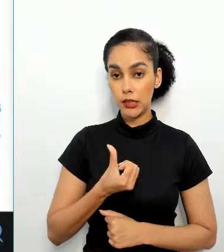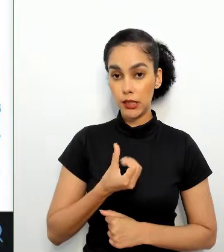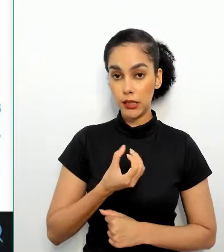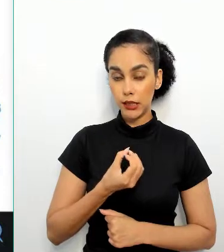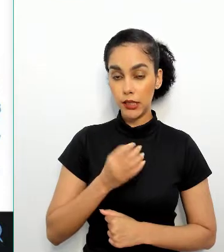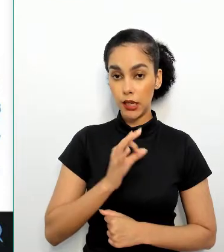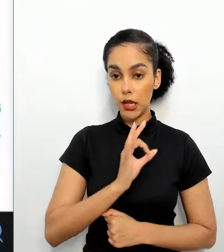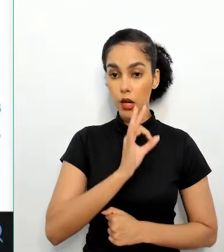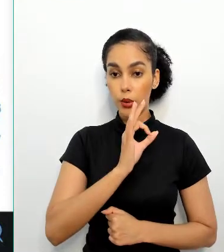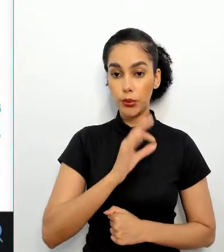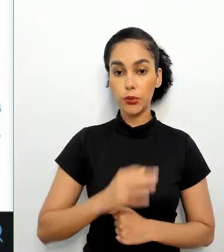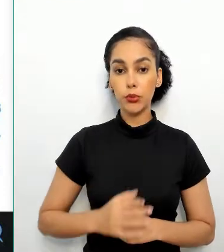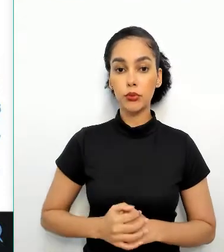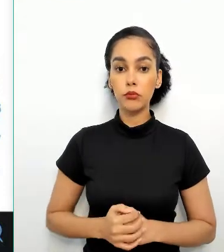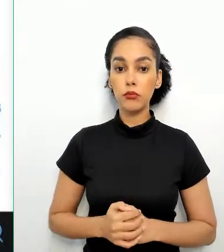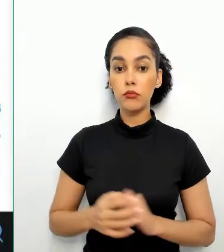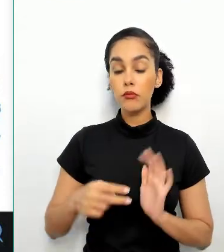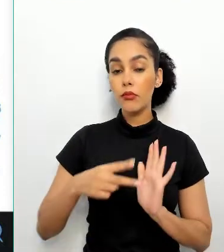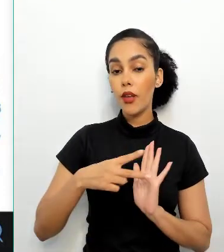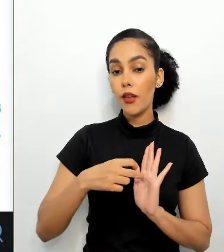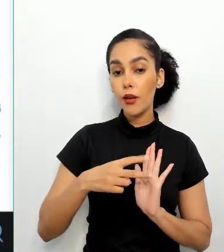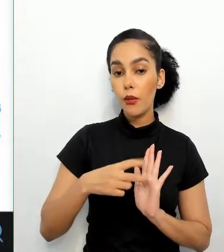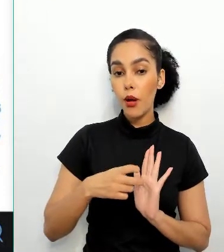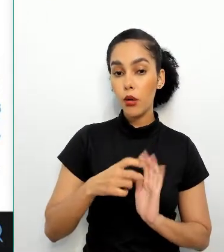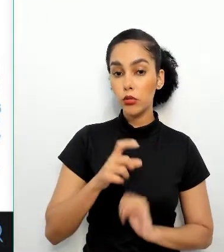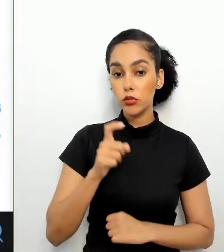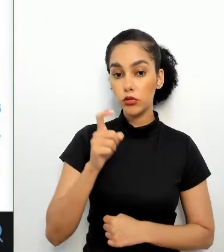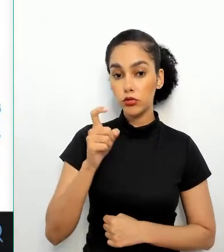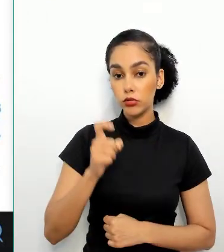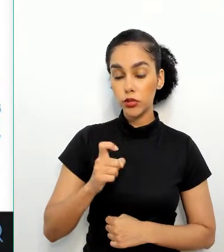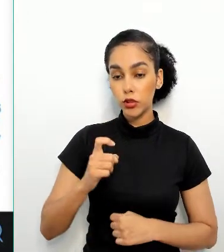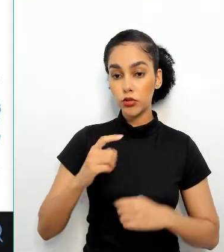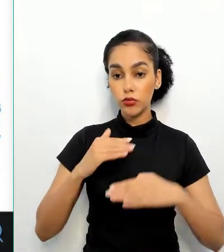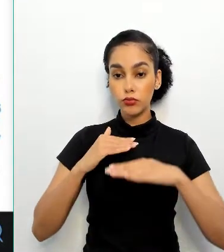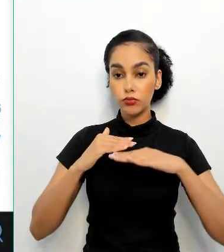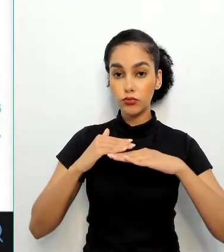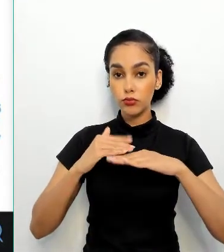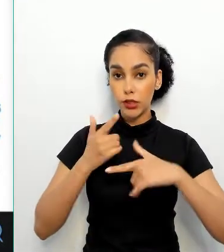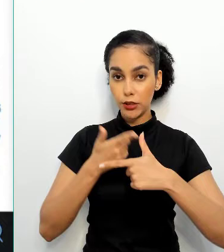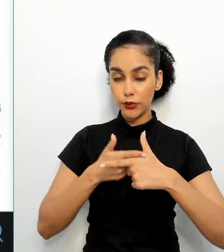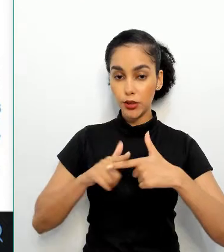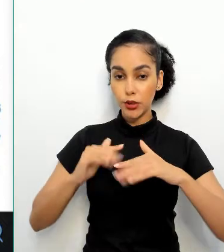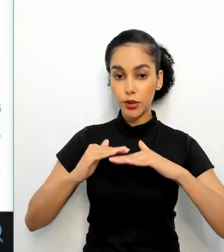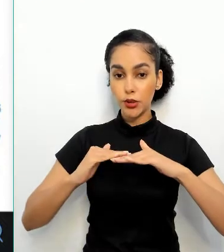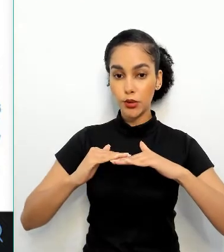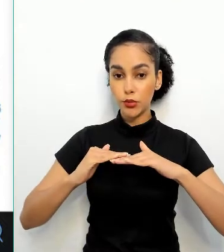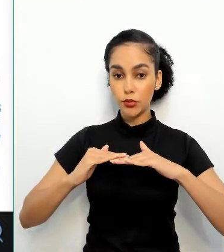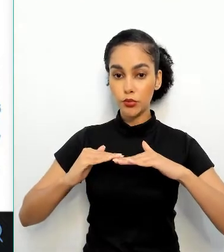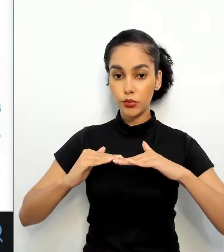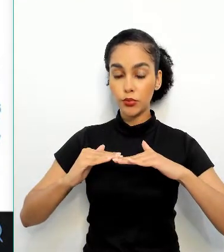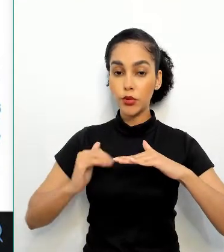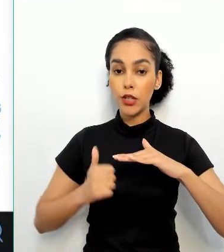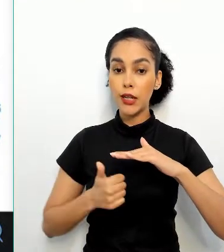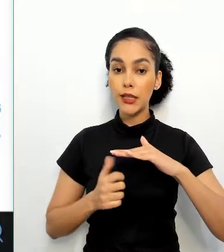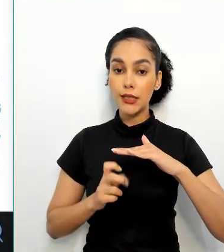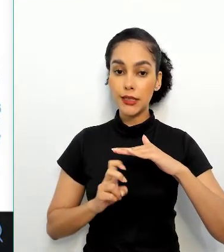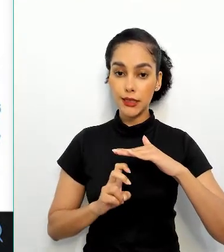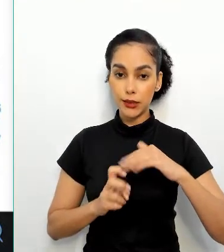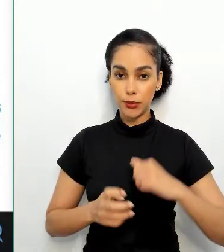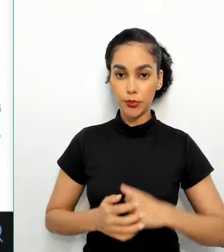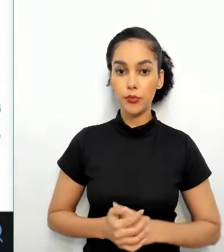tangente desse ângulo é igual a cateto oposto, x, dividido pelo cateto